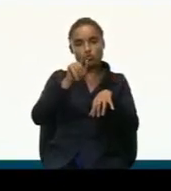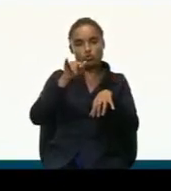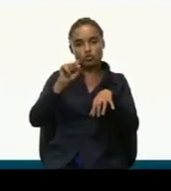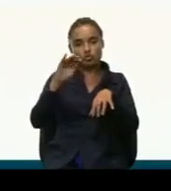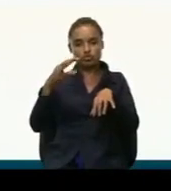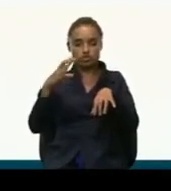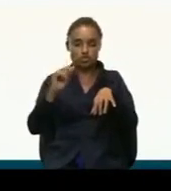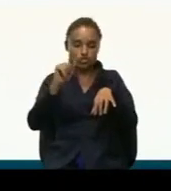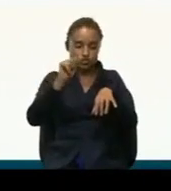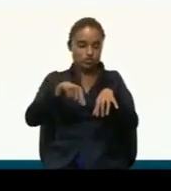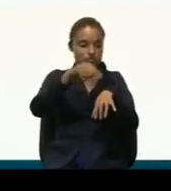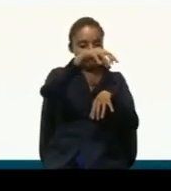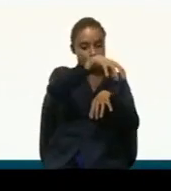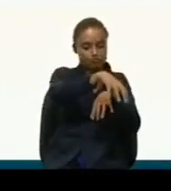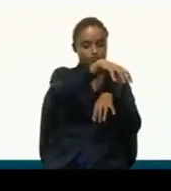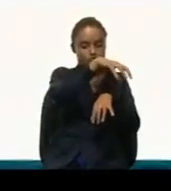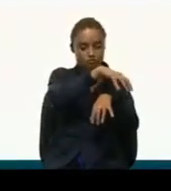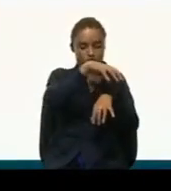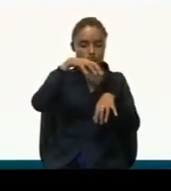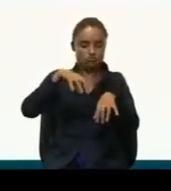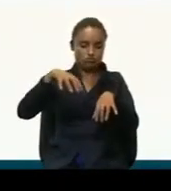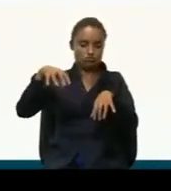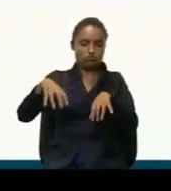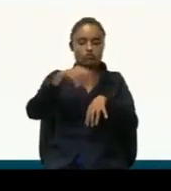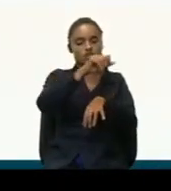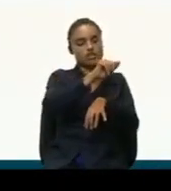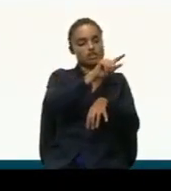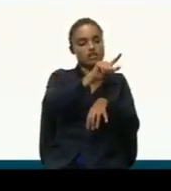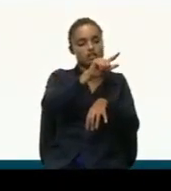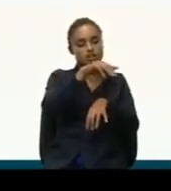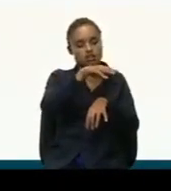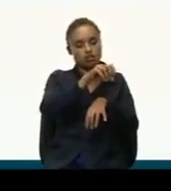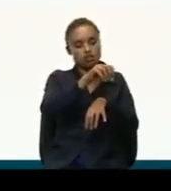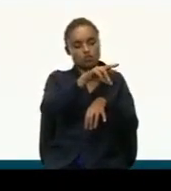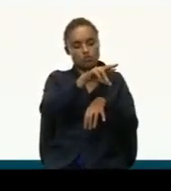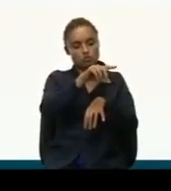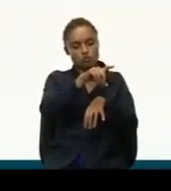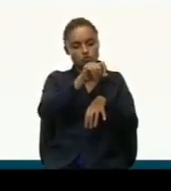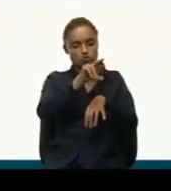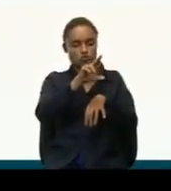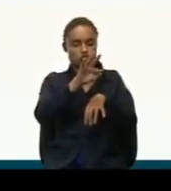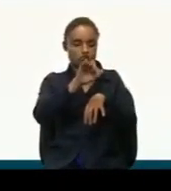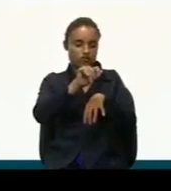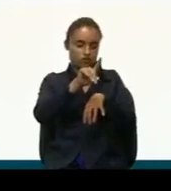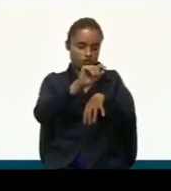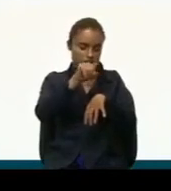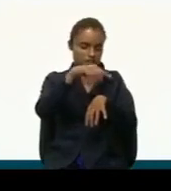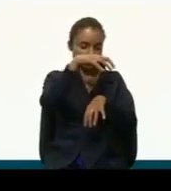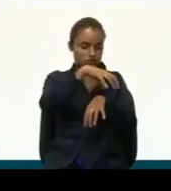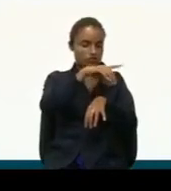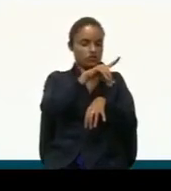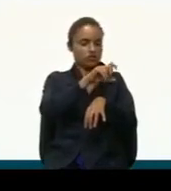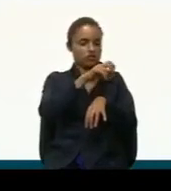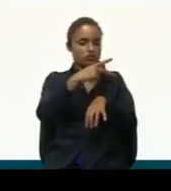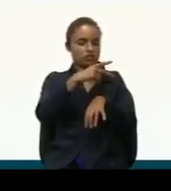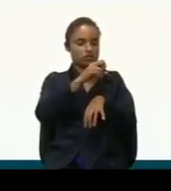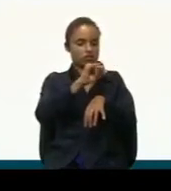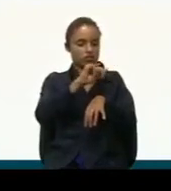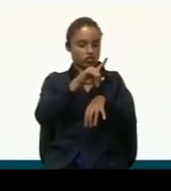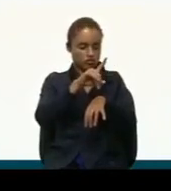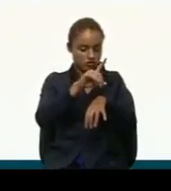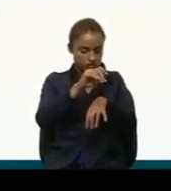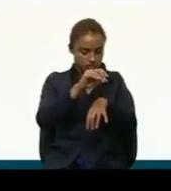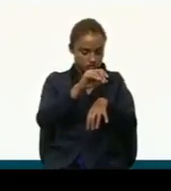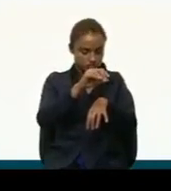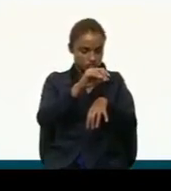o almoxarifado, onde vai ficar o depósito, a oficina de corte de formas,